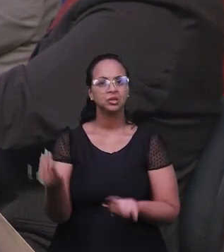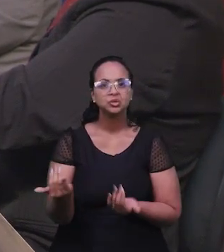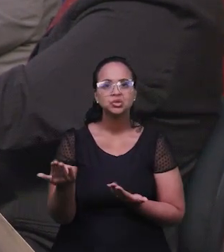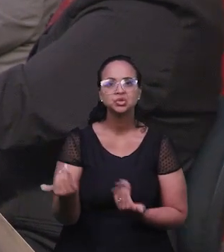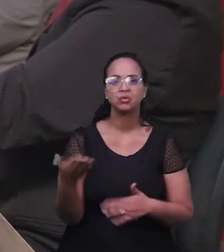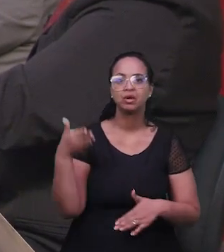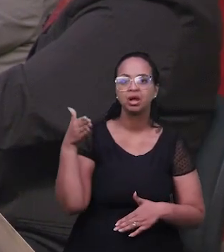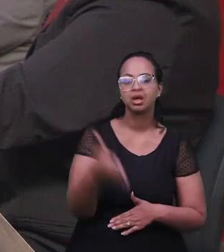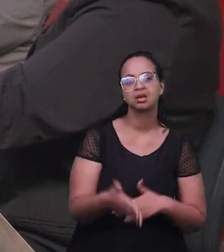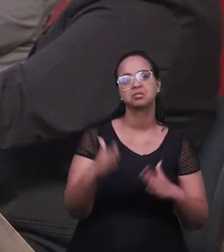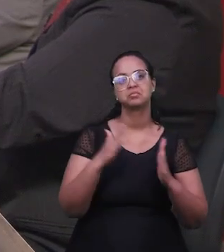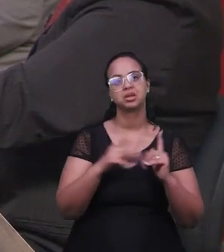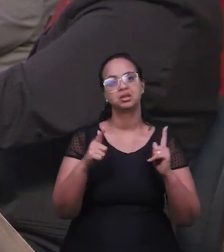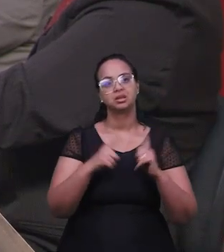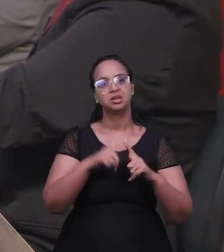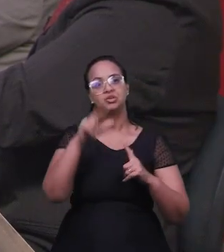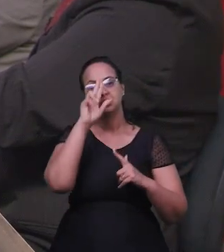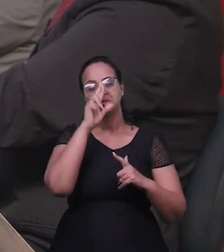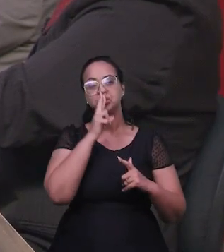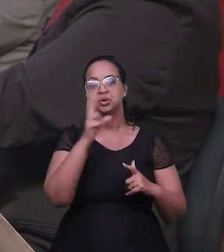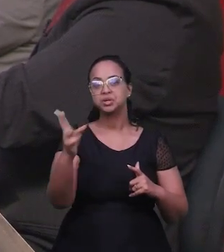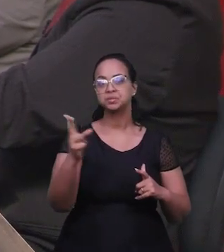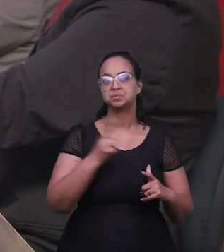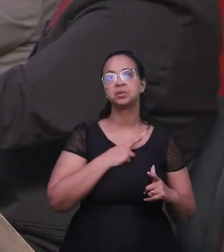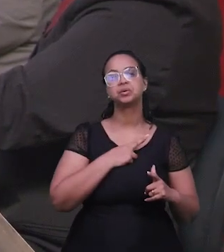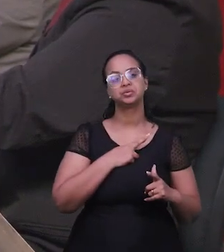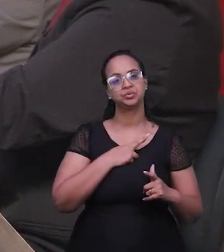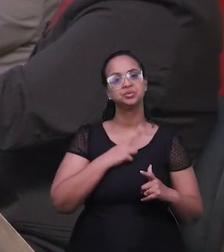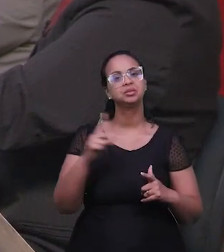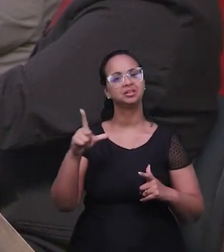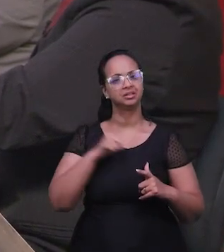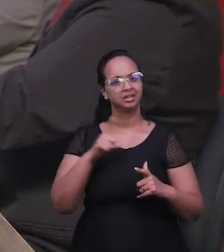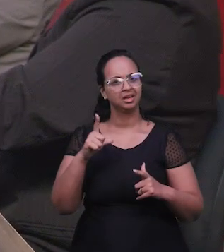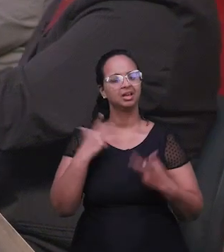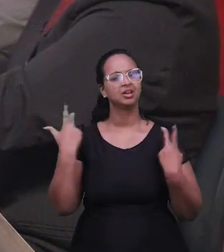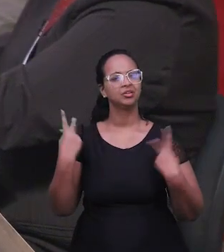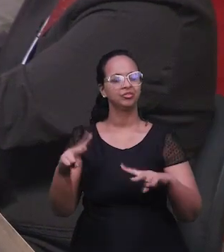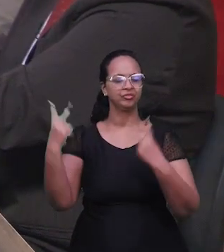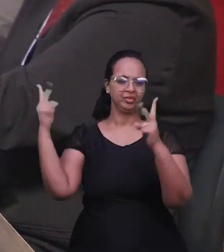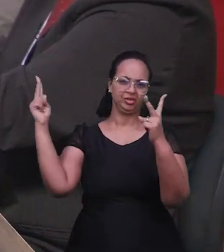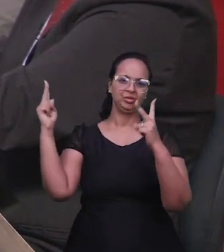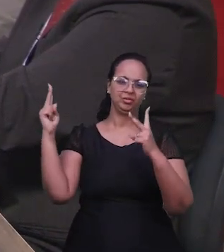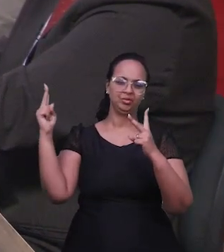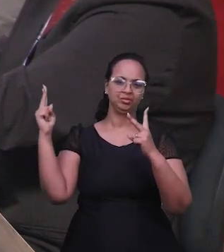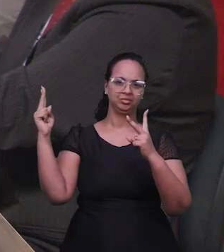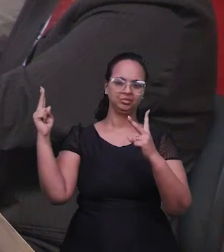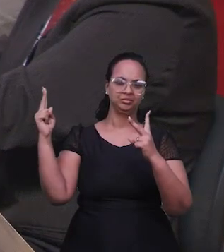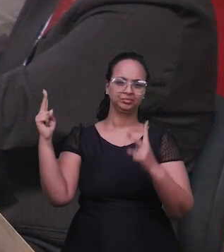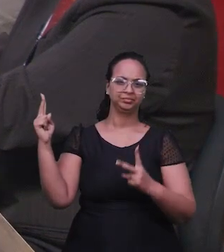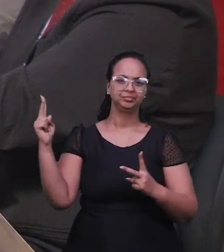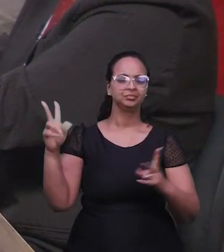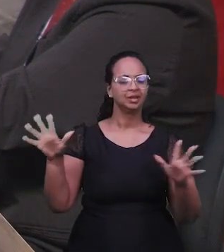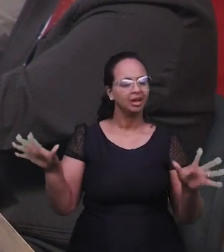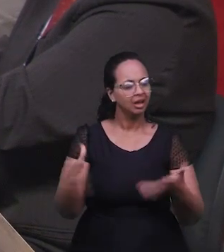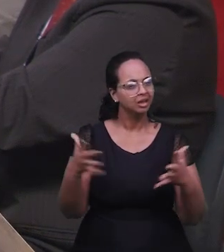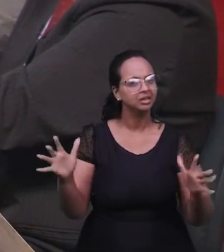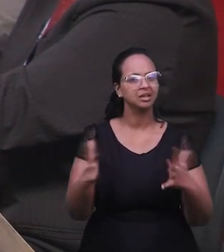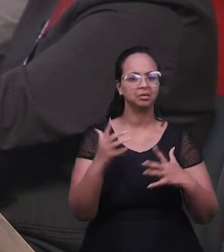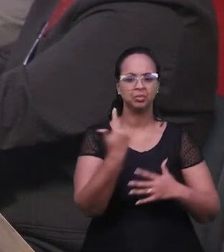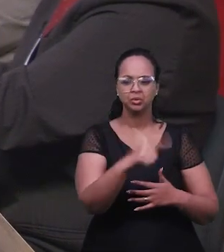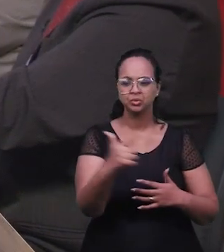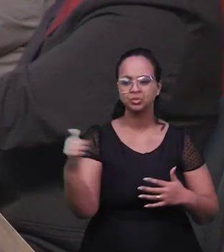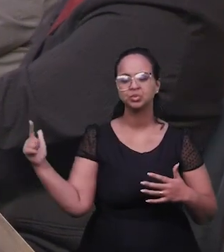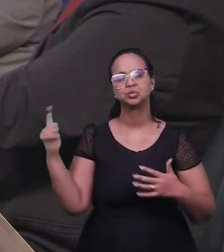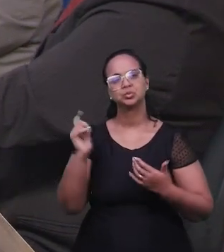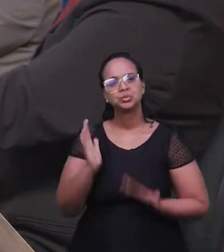procurando o Senhor e tendo a resposta do Senhor. Glória a Deus. Tendo a vitória, isso anima